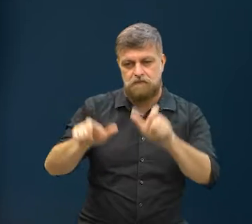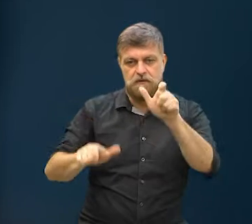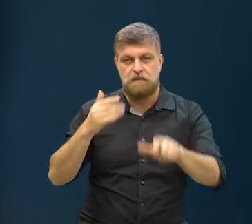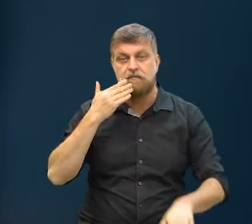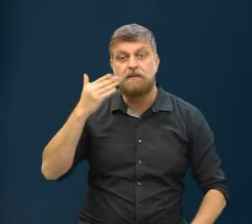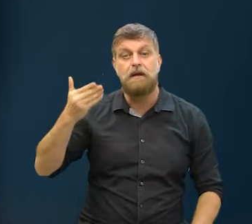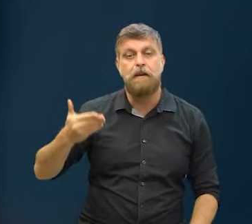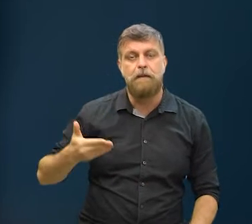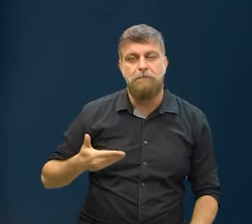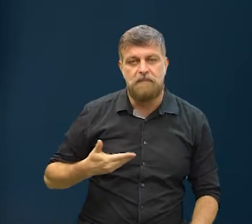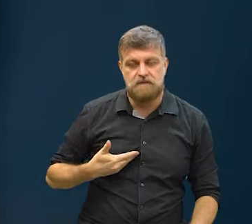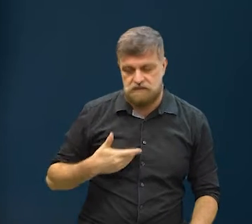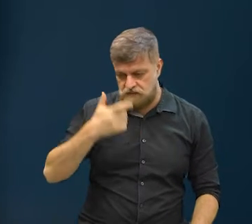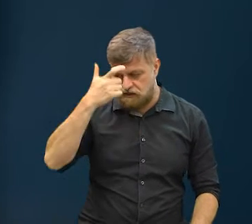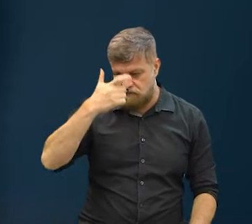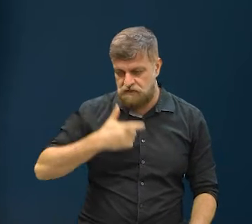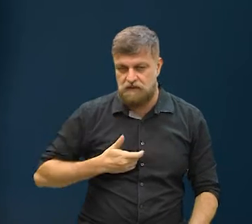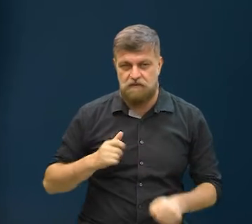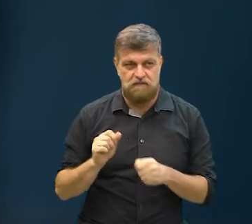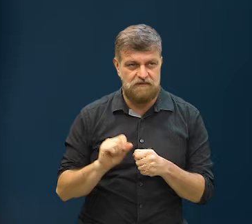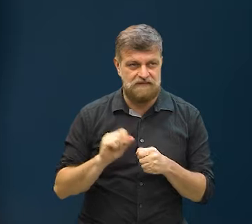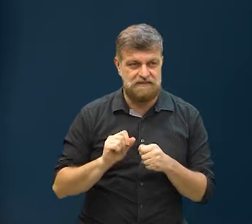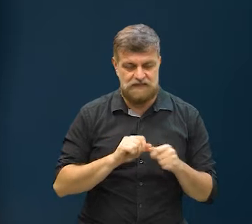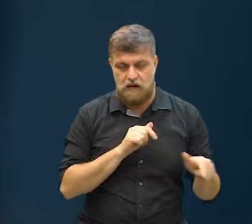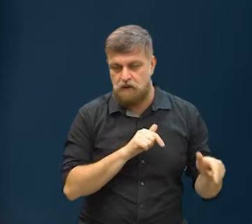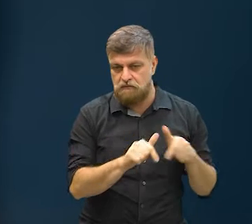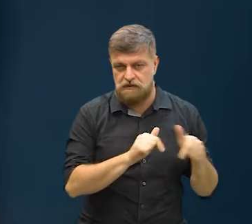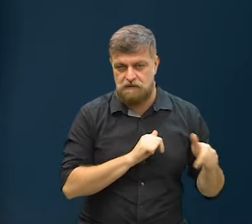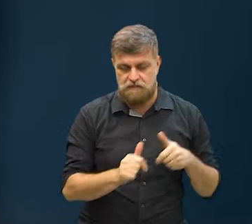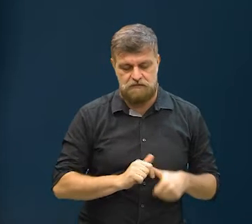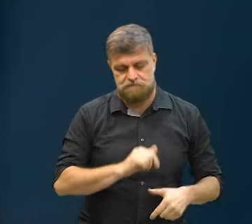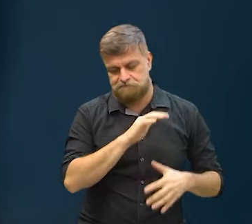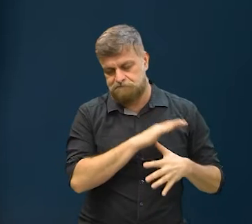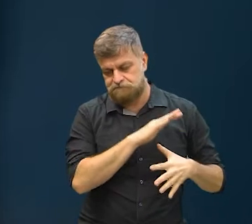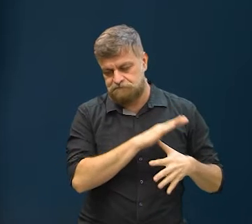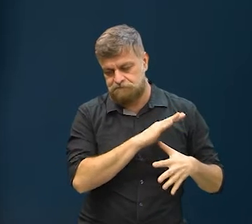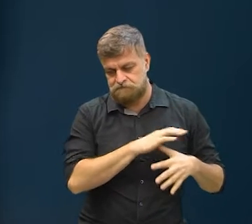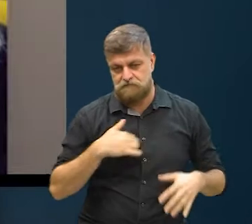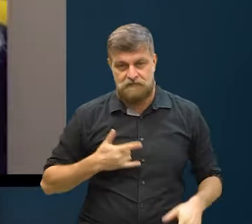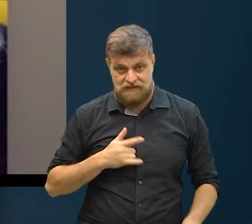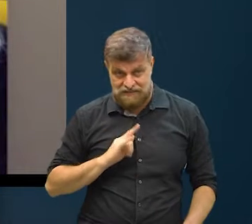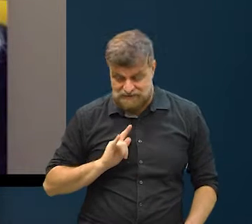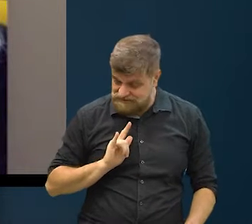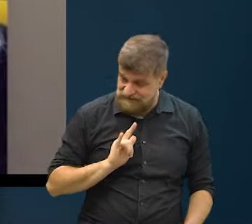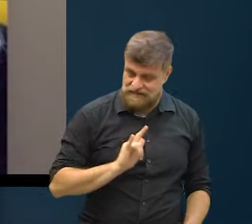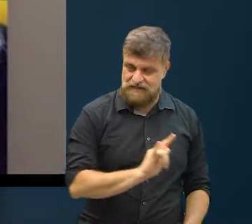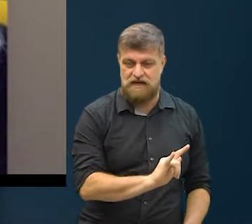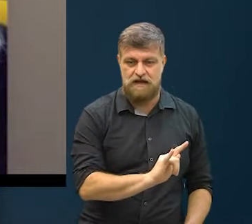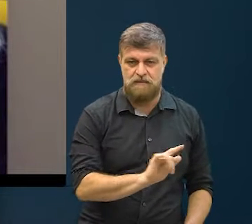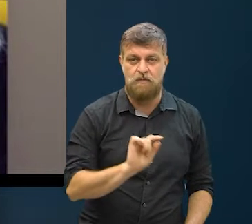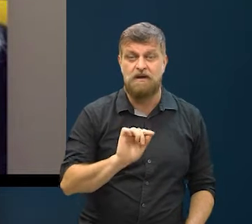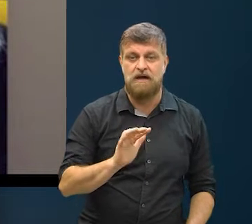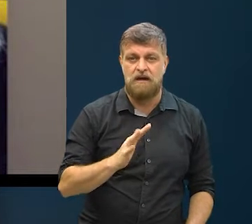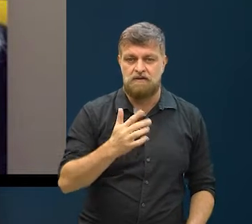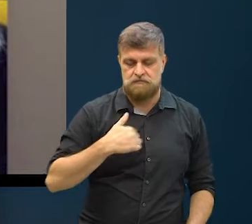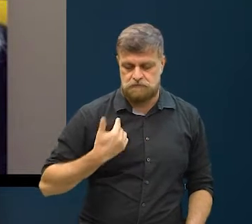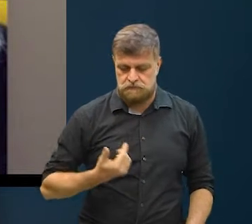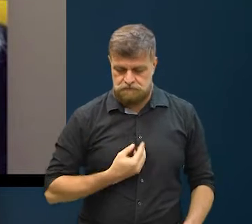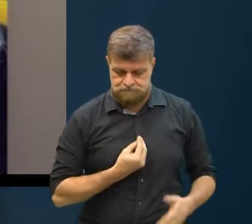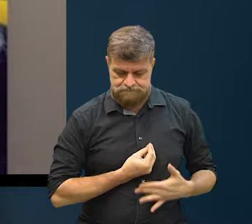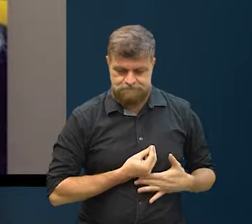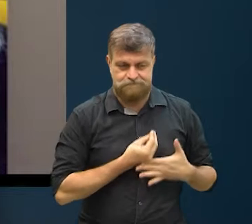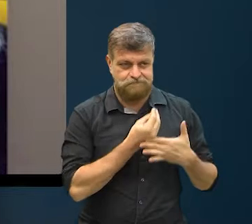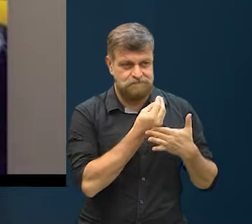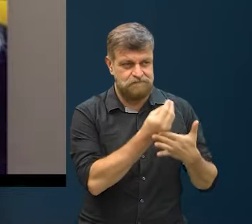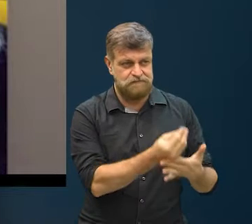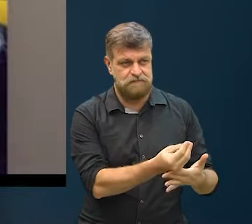me procurar muito pelos meus protocolos, pelo meu trabalho, porque eu falo que quando a gente ama muito o que a gente faz, a gente se dedica